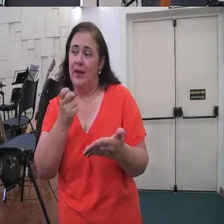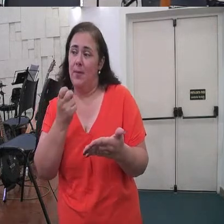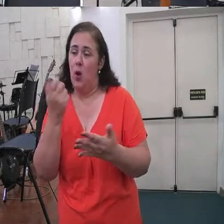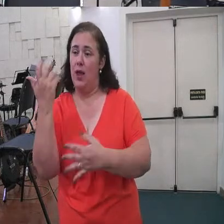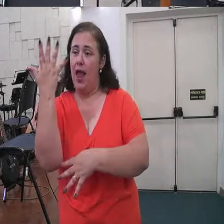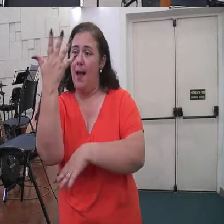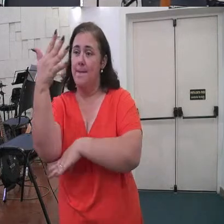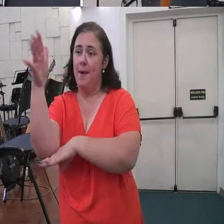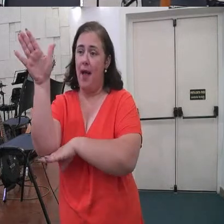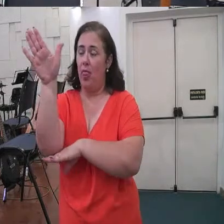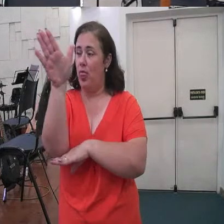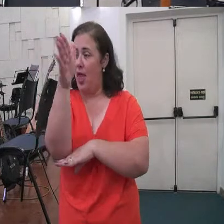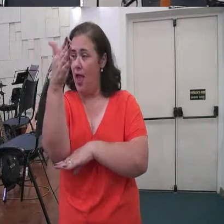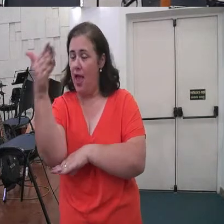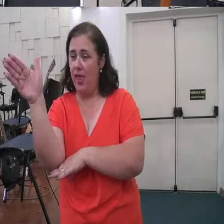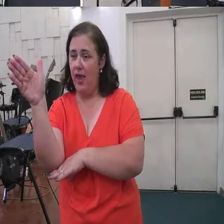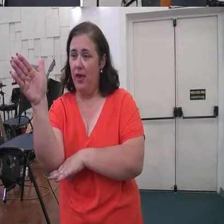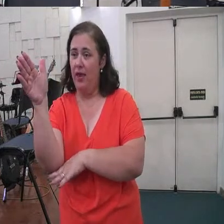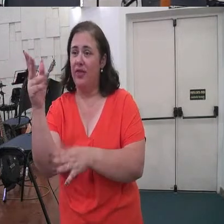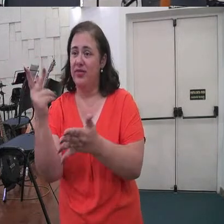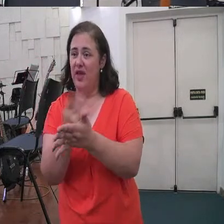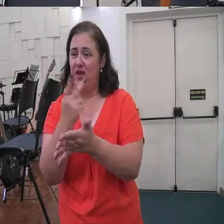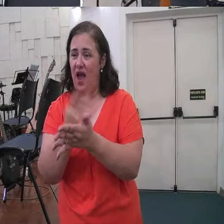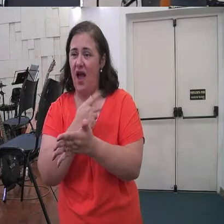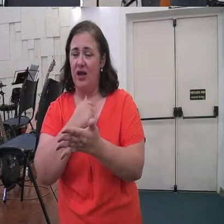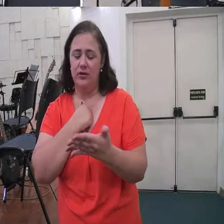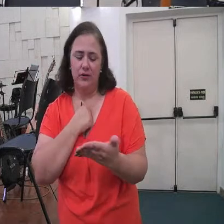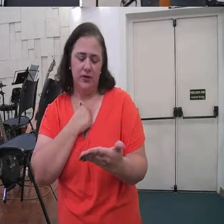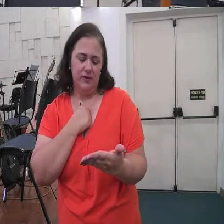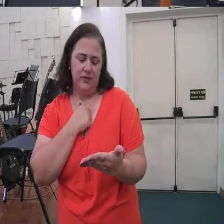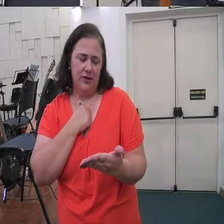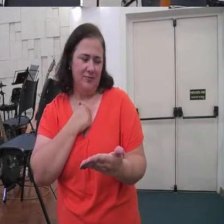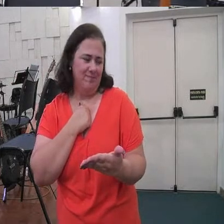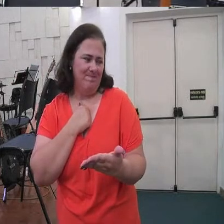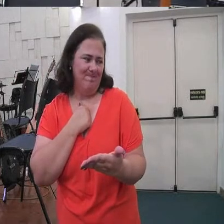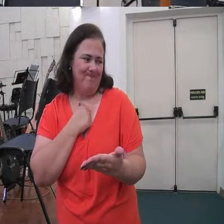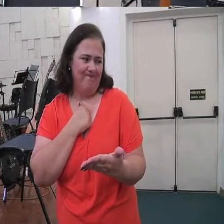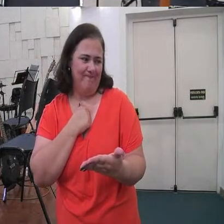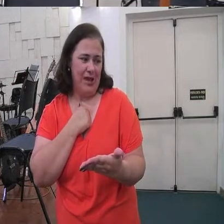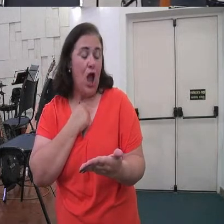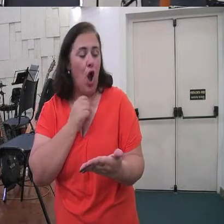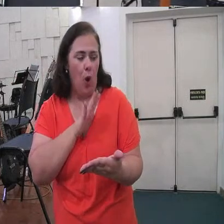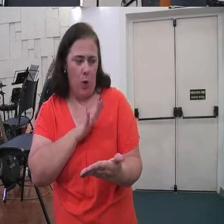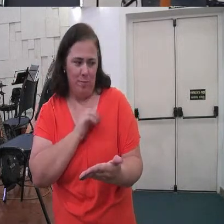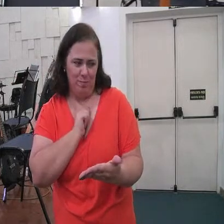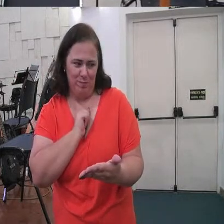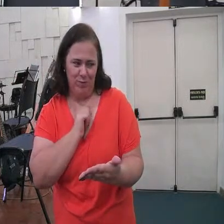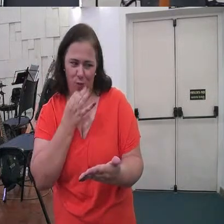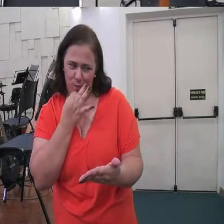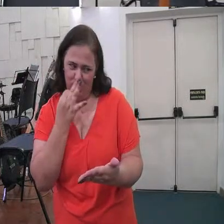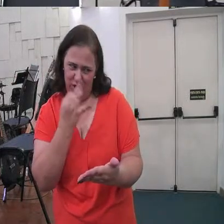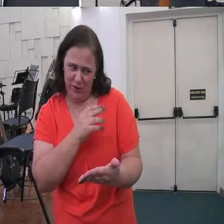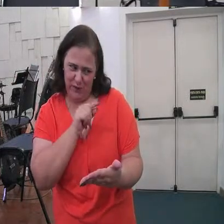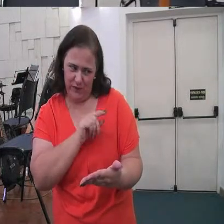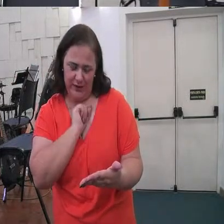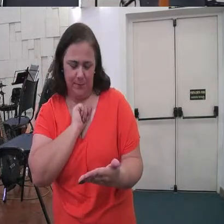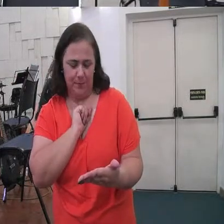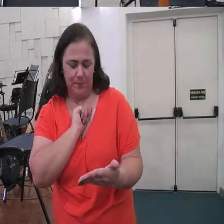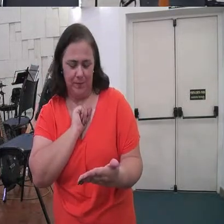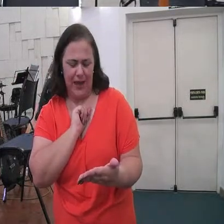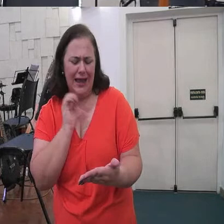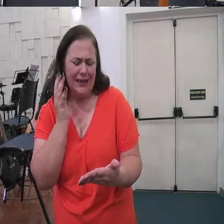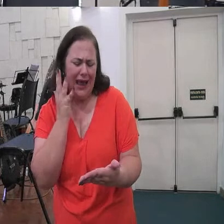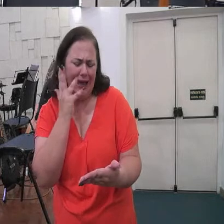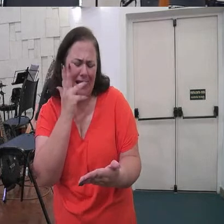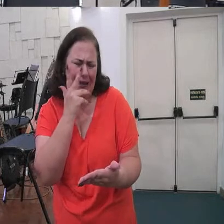o barco está indo para a esquerda. Então, as duas bandeiras precisam estar voltadas para trás. Ele disse,